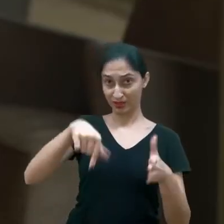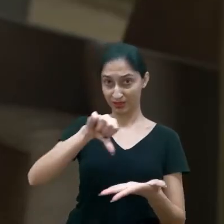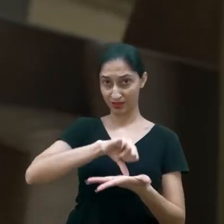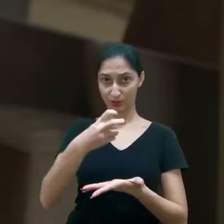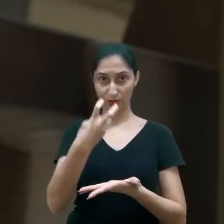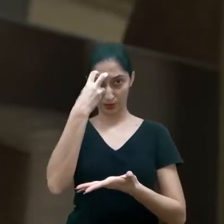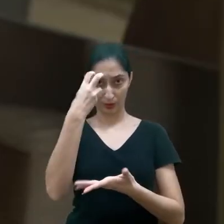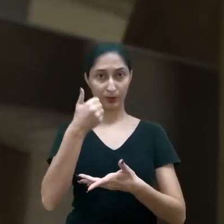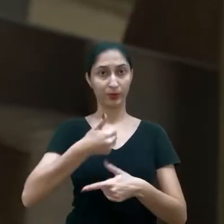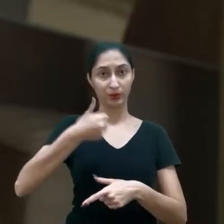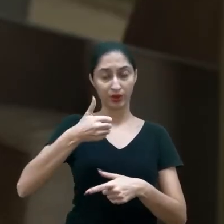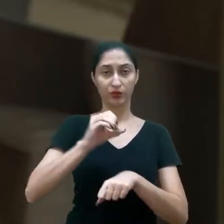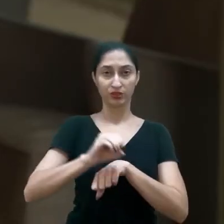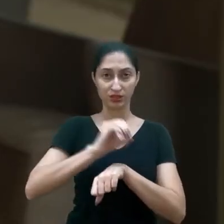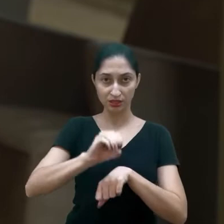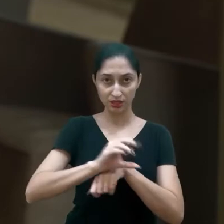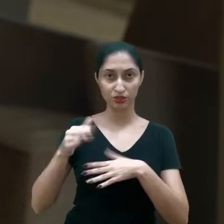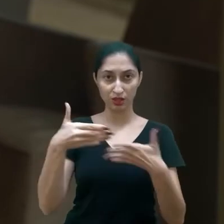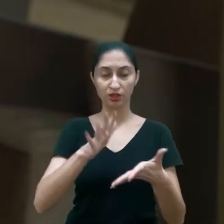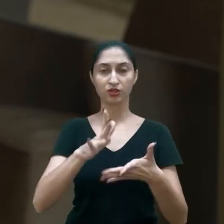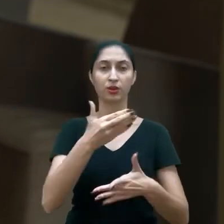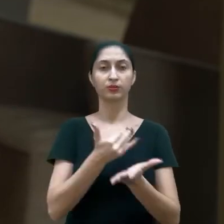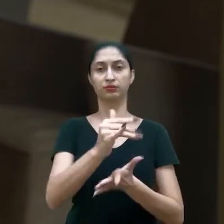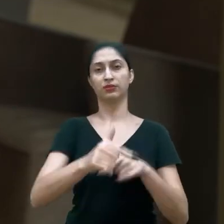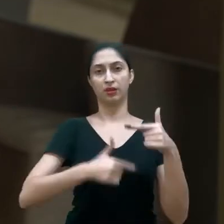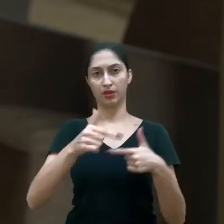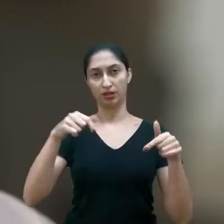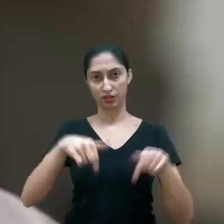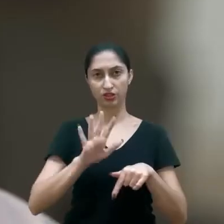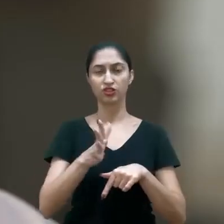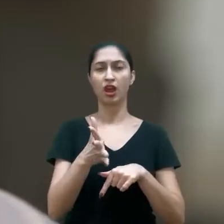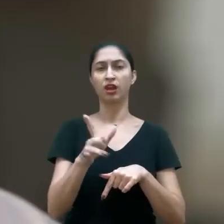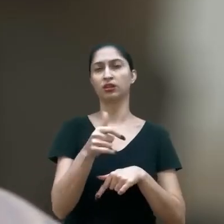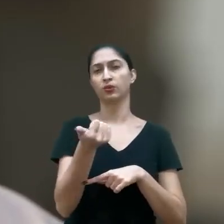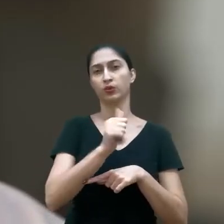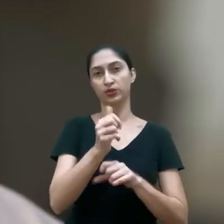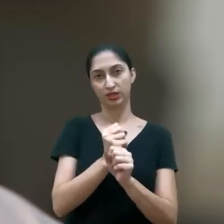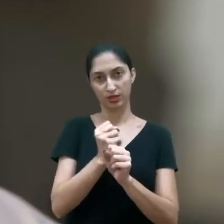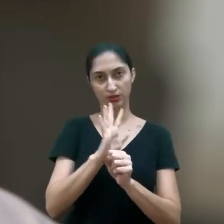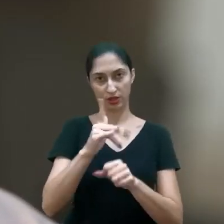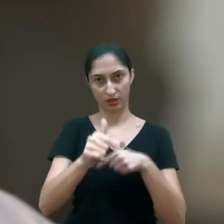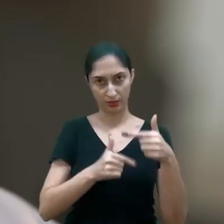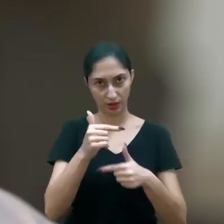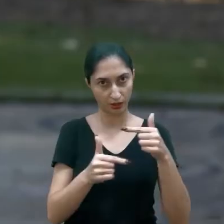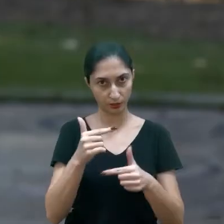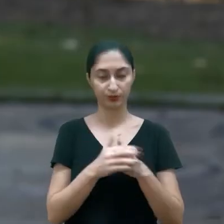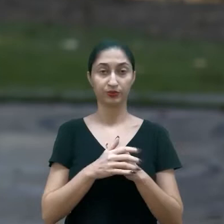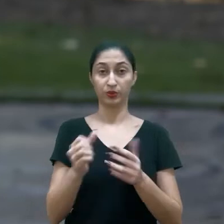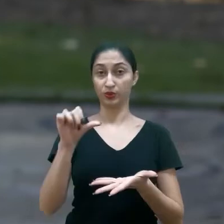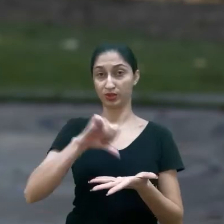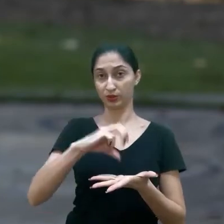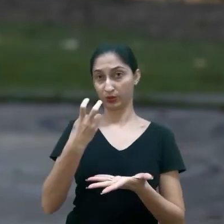Centro Cultural, acho que foi a primeira oficina a chegar e a começar o trabalho aqui, já são 11 anos, né, de trabalho.